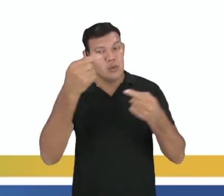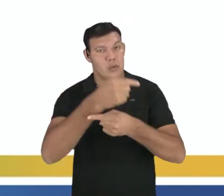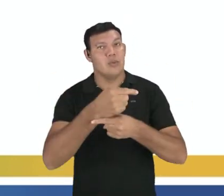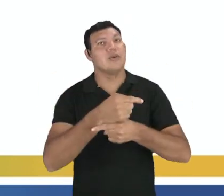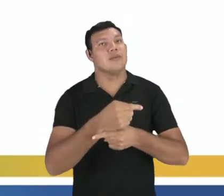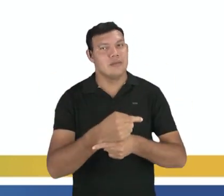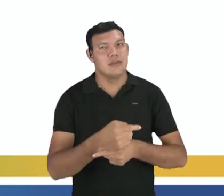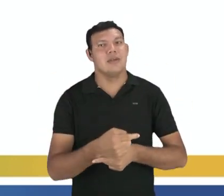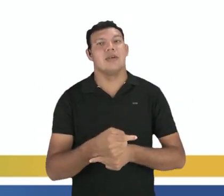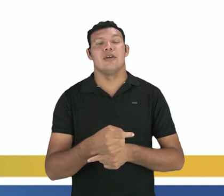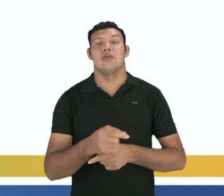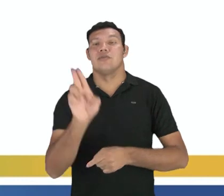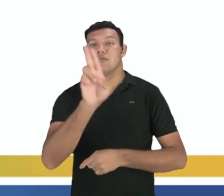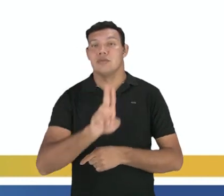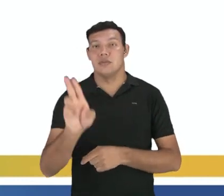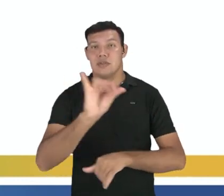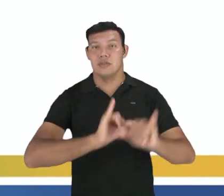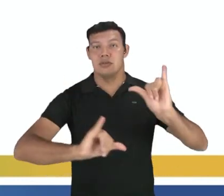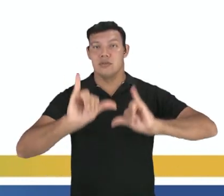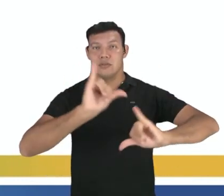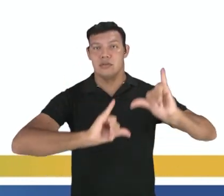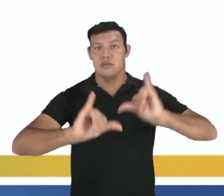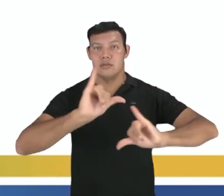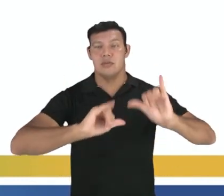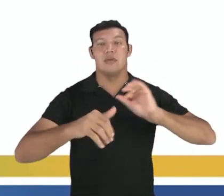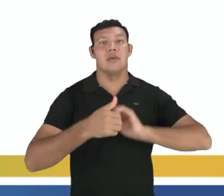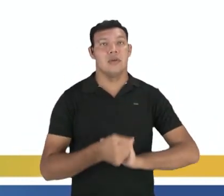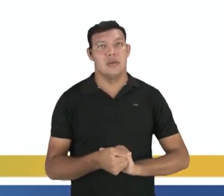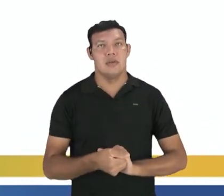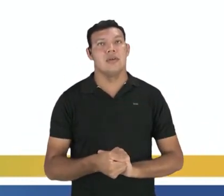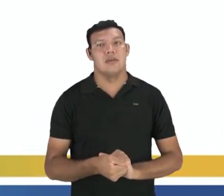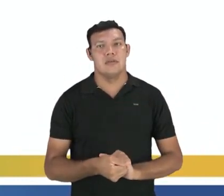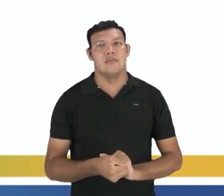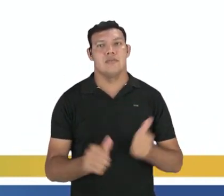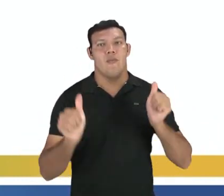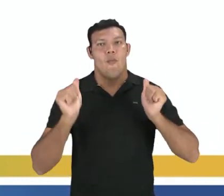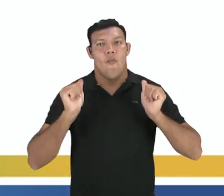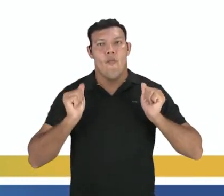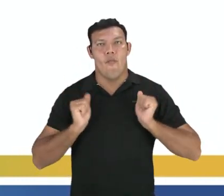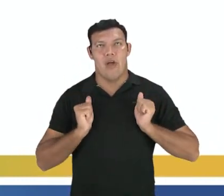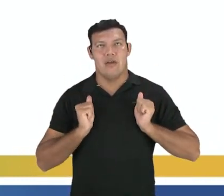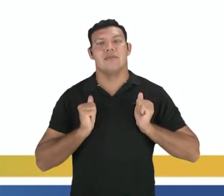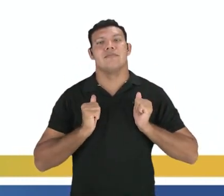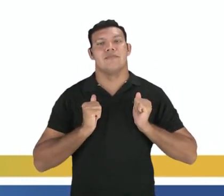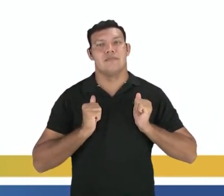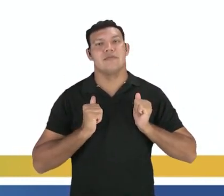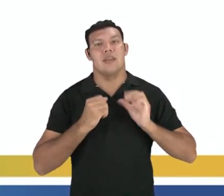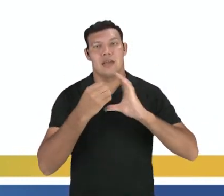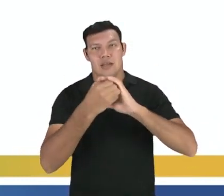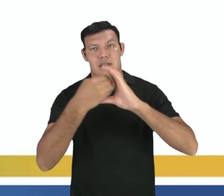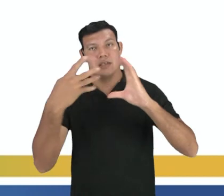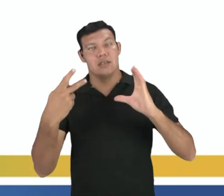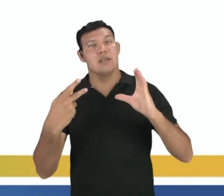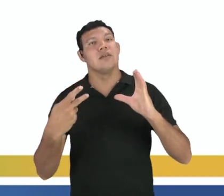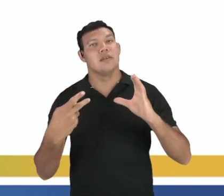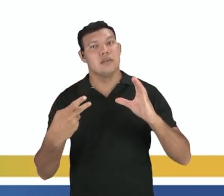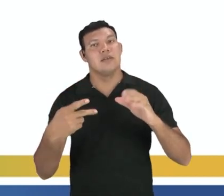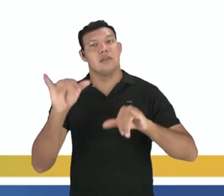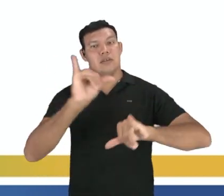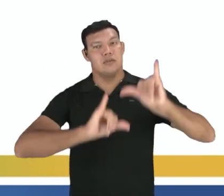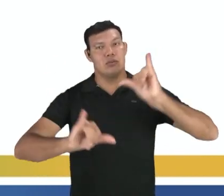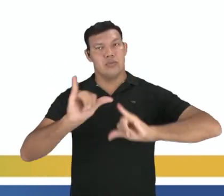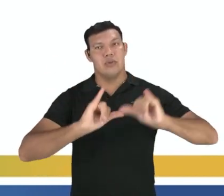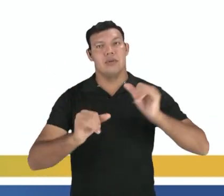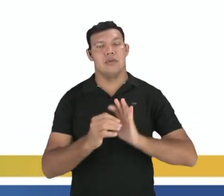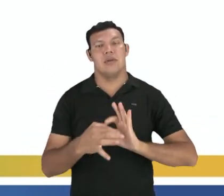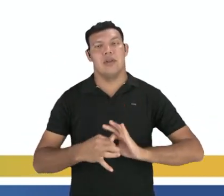outra substância que não seja ácida e que possa neutralizar as propriedades dessa substância que está sendo liberada